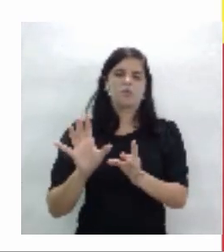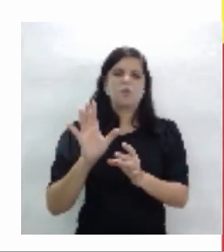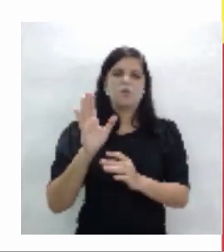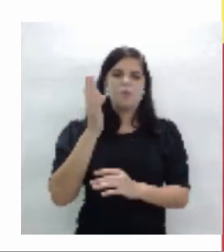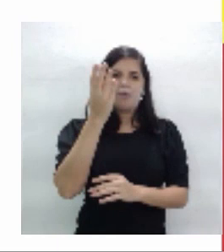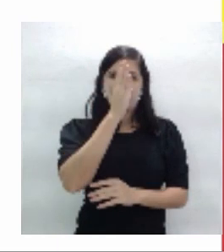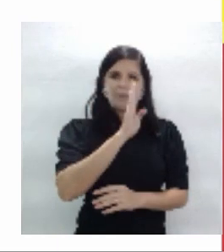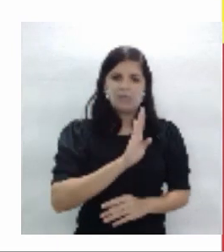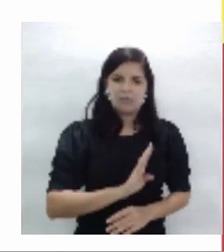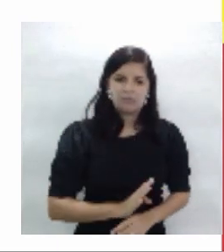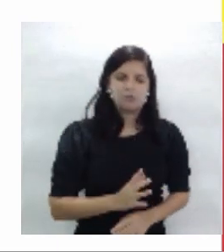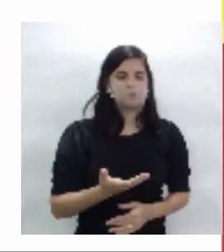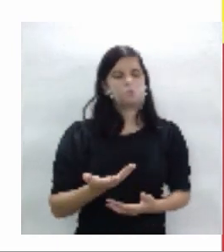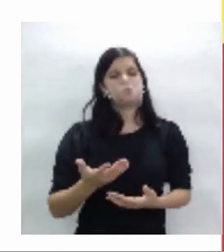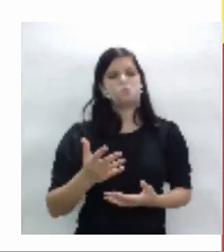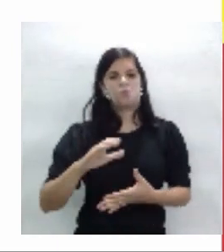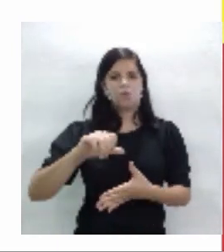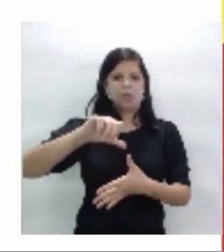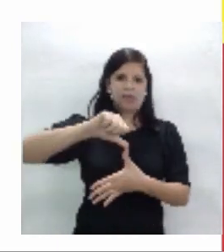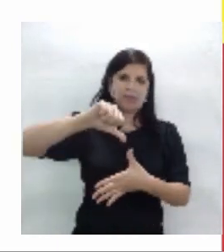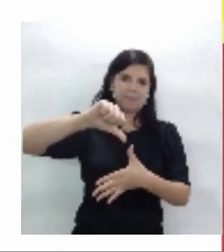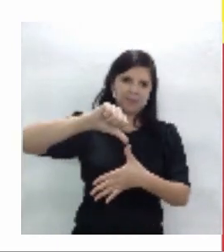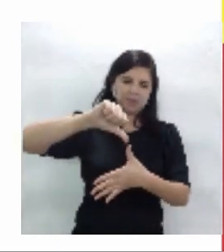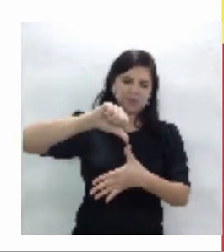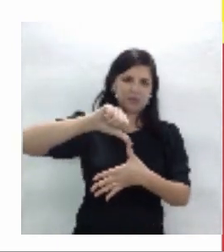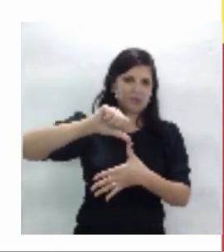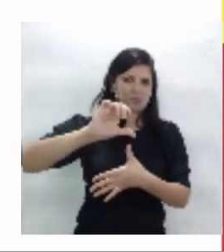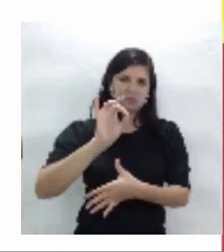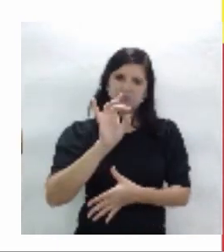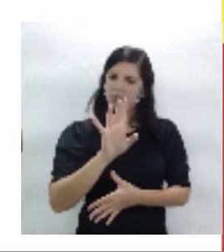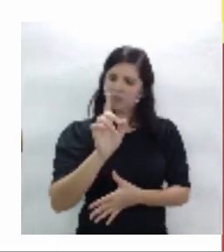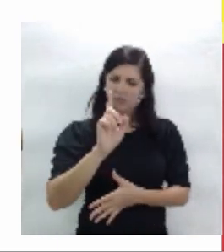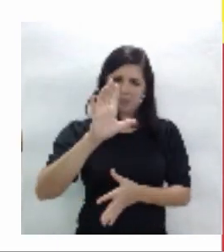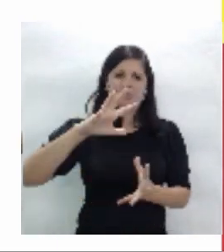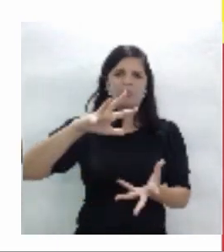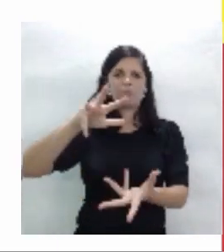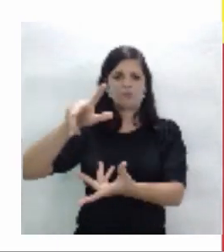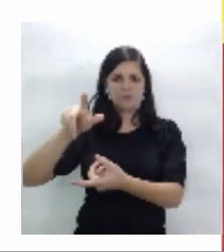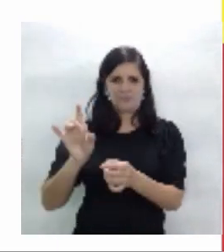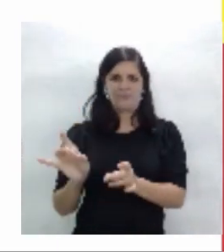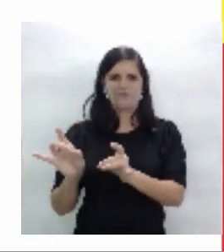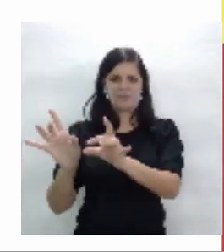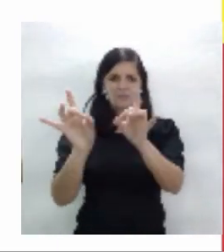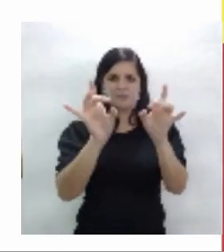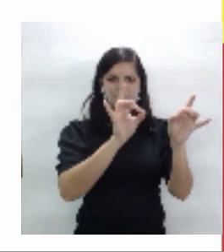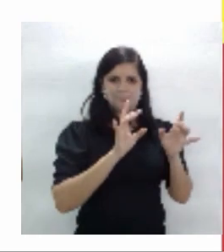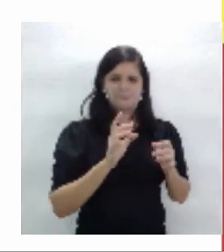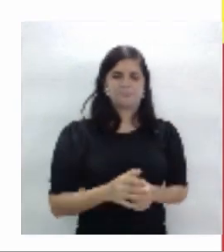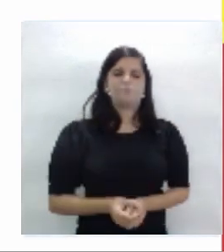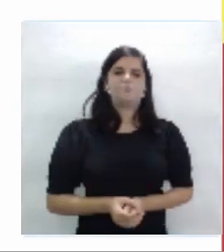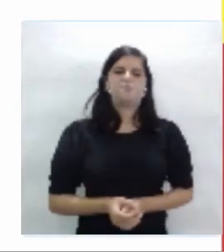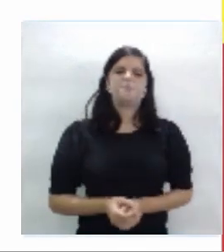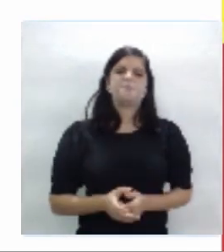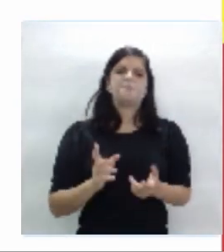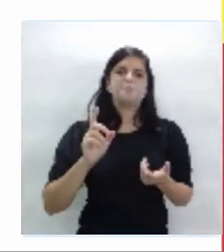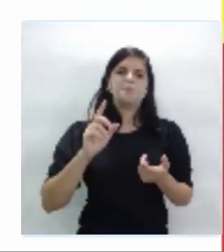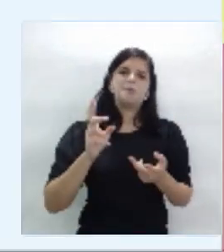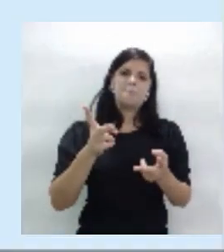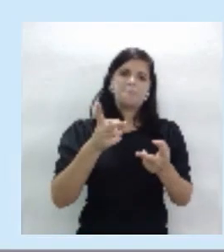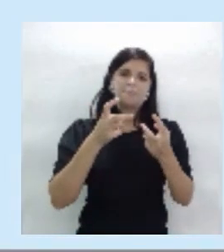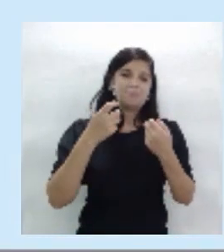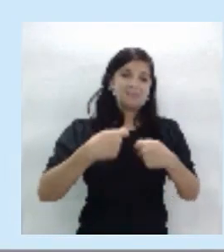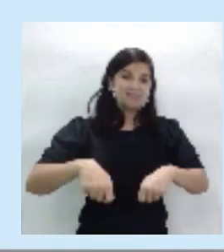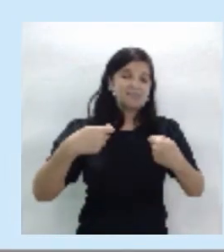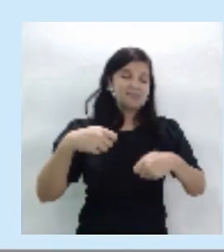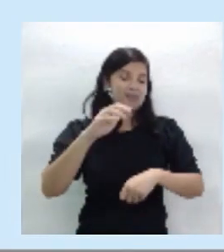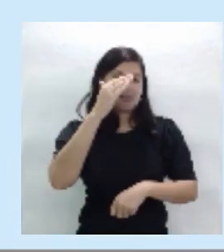só aqui do Brasil, não só da América do Sul como um todo, né? Mas também de outras partes do mundo, tá? Olha para mim, gente. Vocês